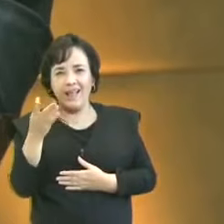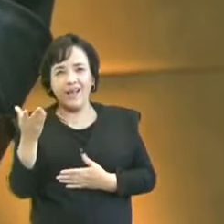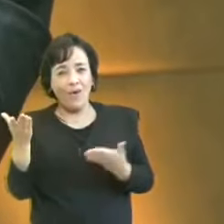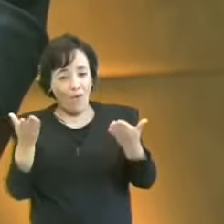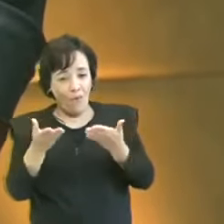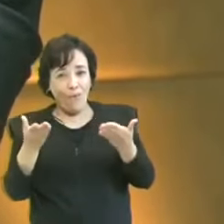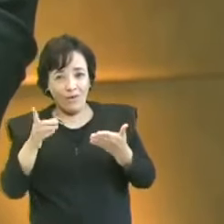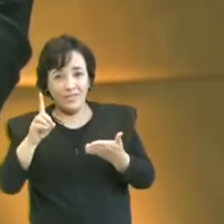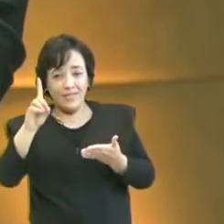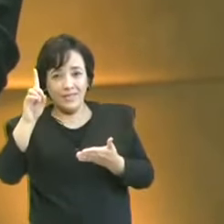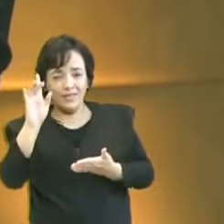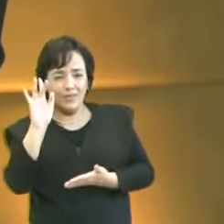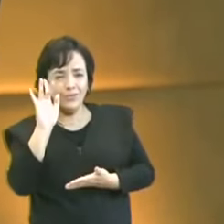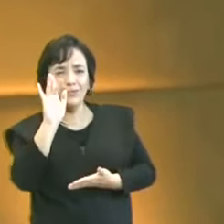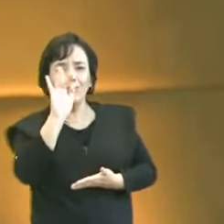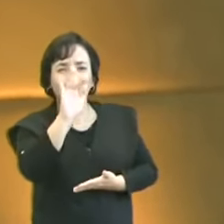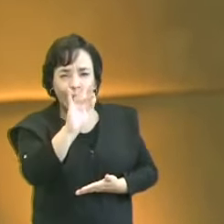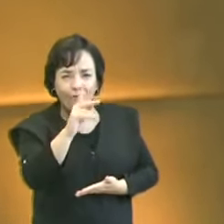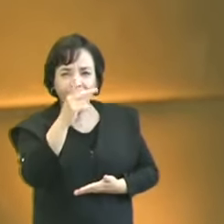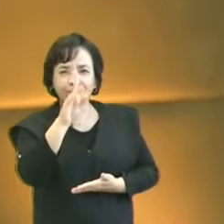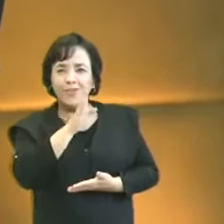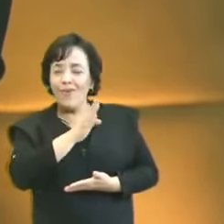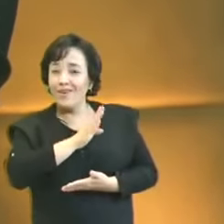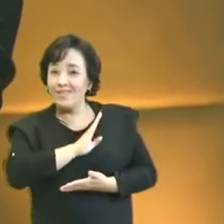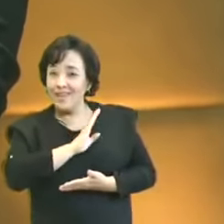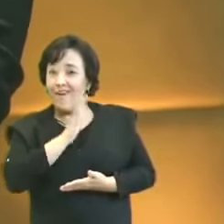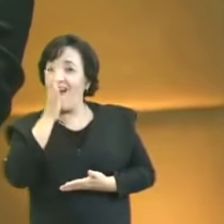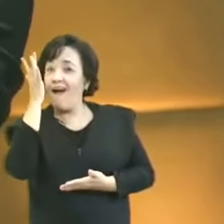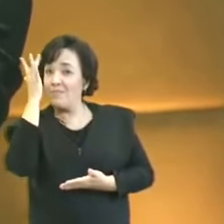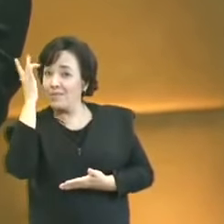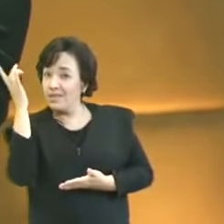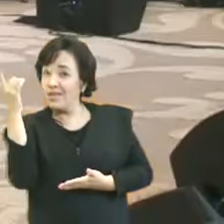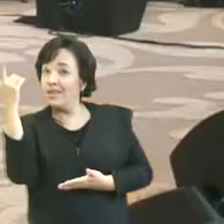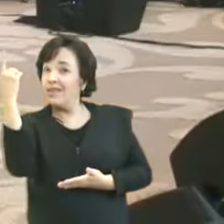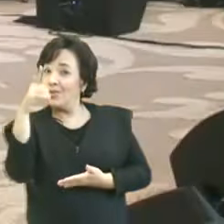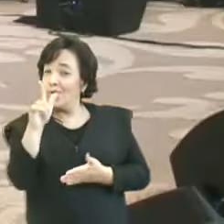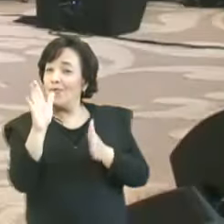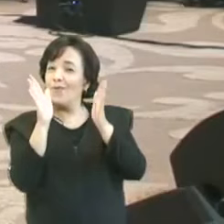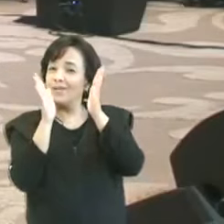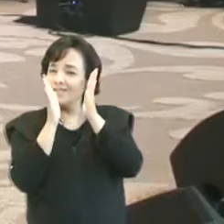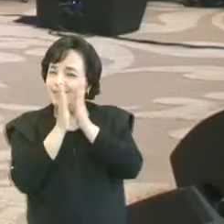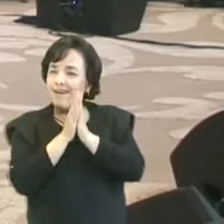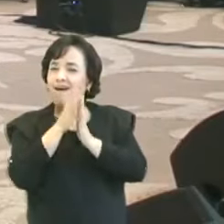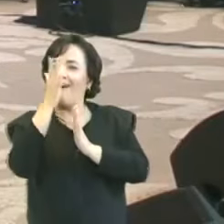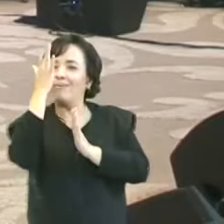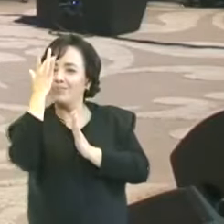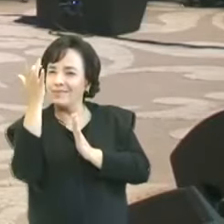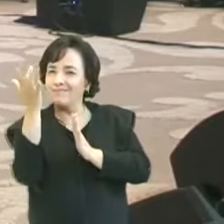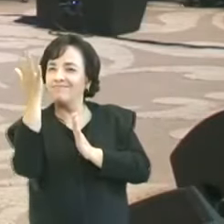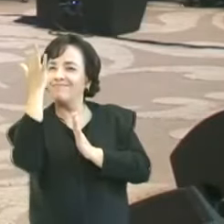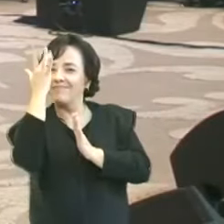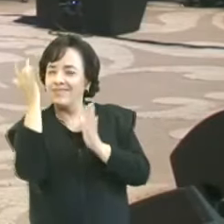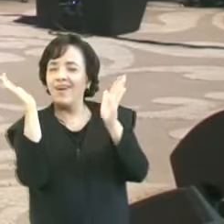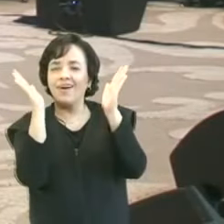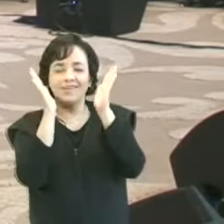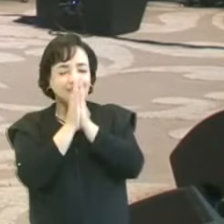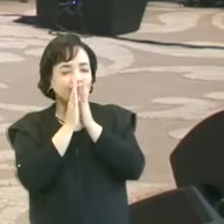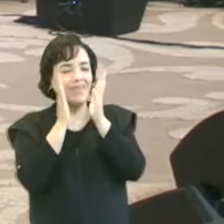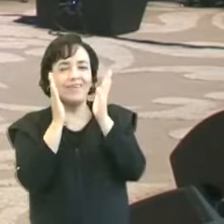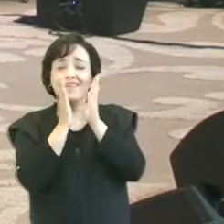E amanhã você queira ouvir a voz de novo, e de novo, e de novo. E assim como um dia o meu coração foi